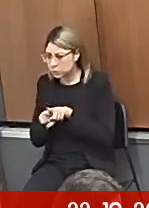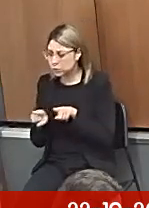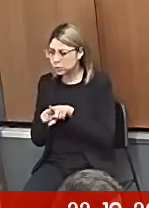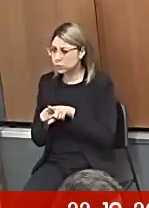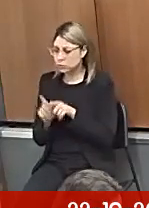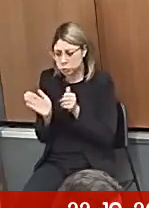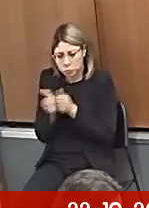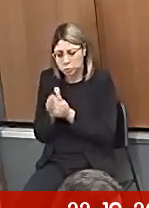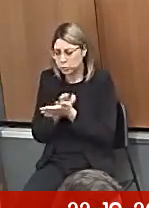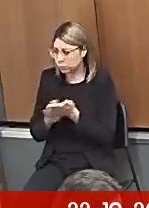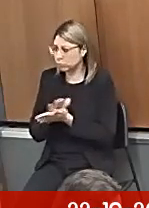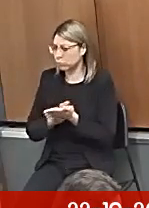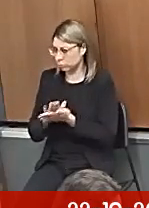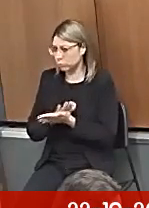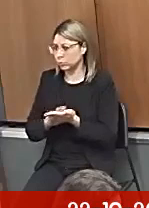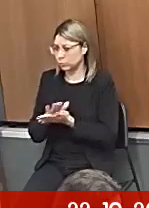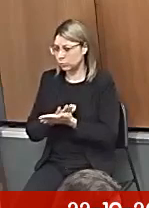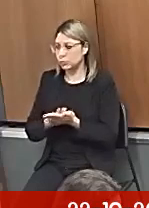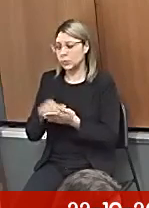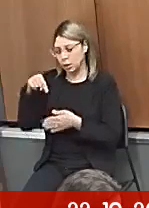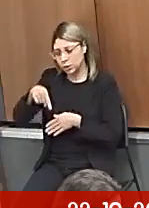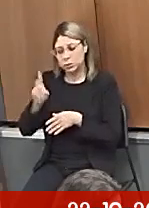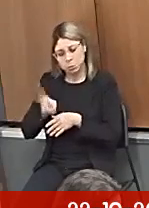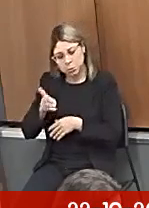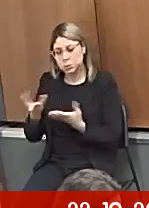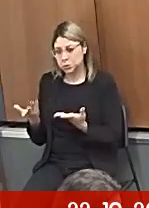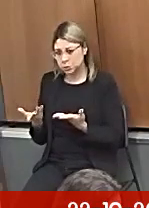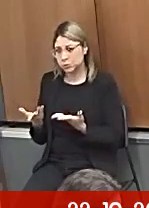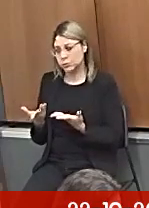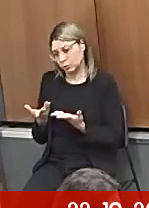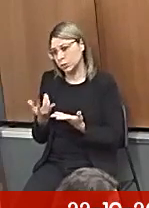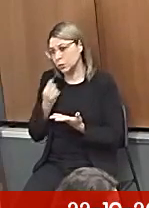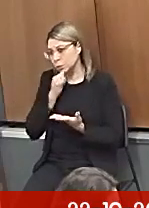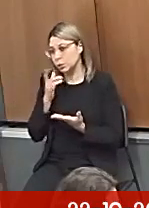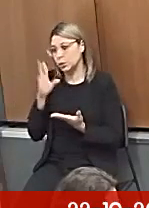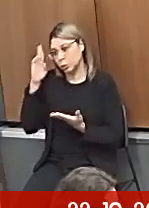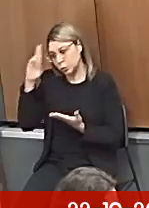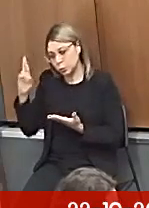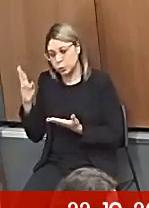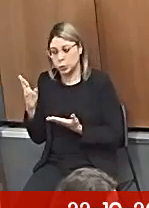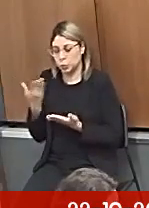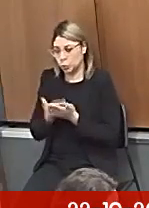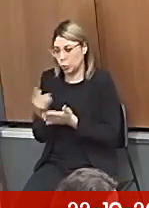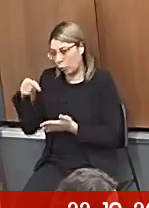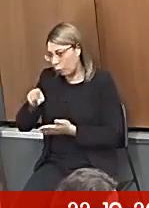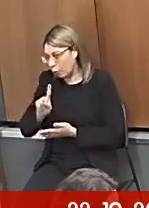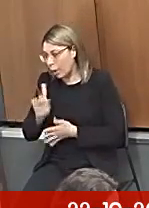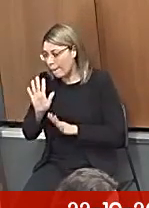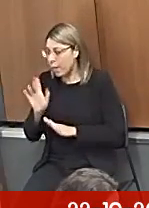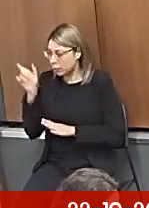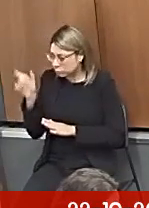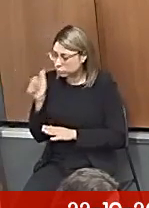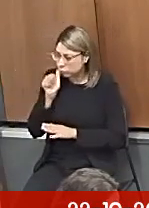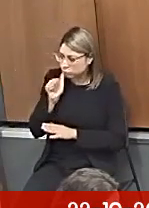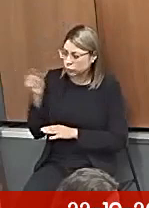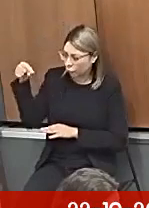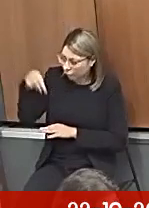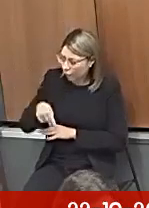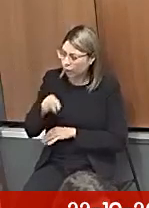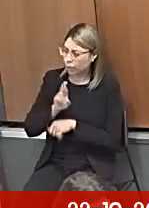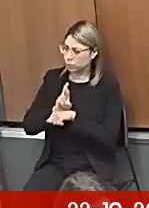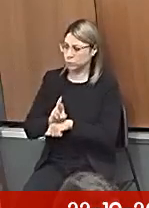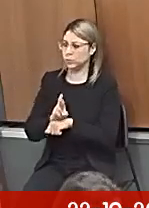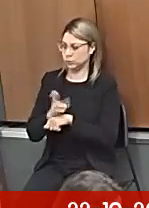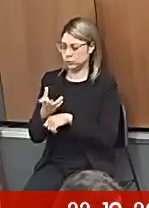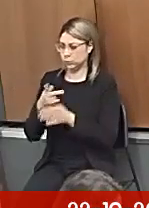se esconderam. Aqui, da mesma forma, apesar dos diretores de escola não estiveram aqui, você veio trazendo